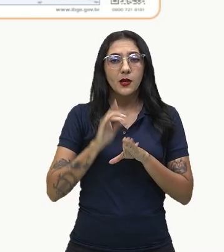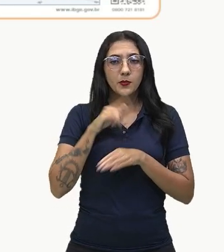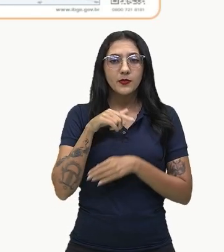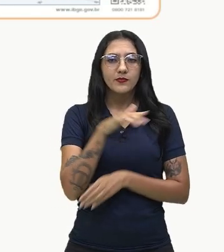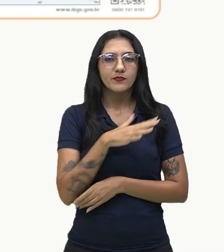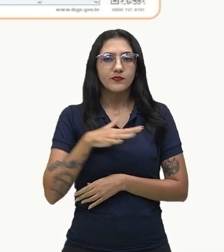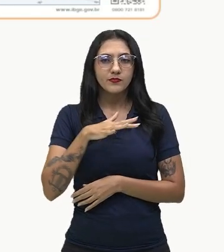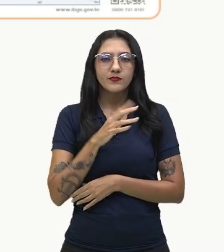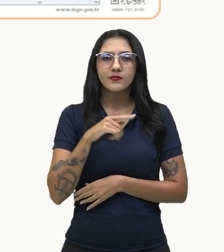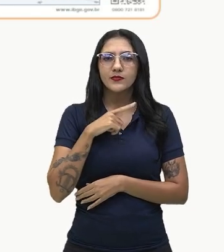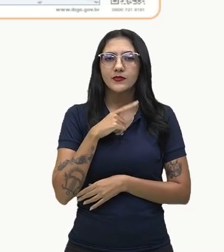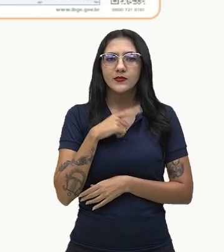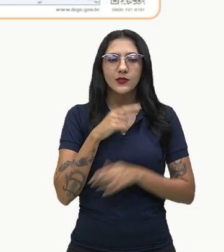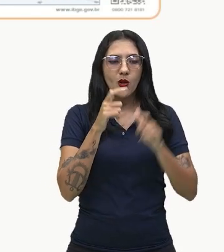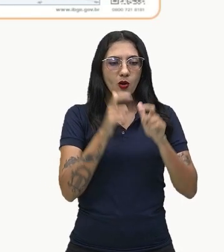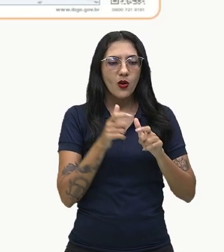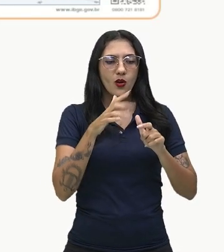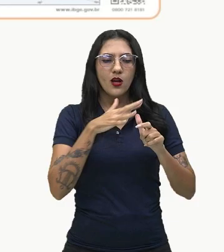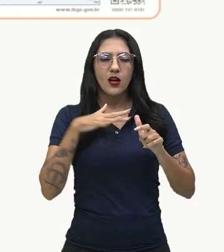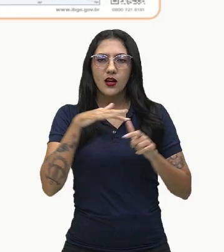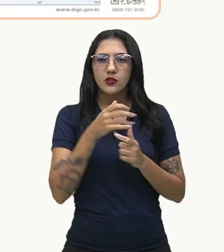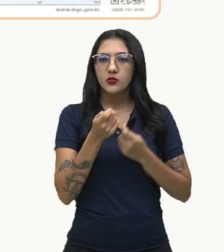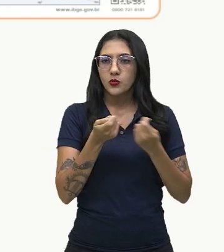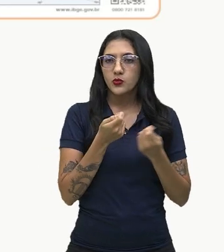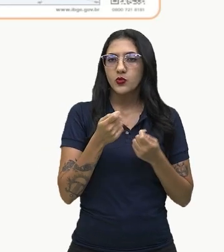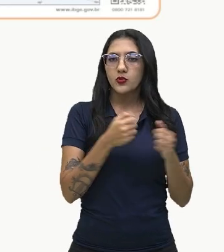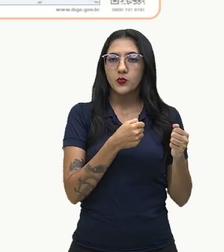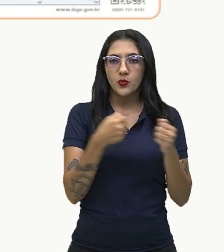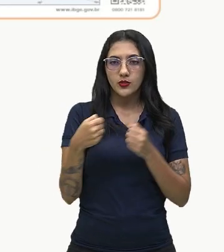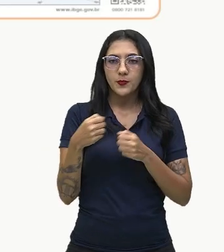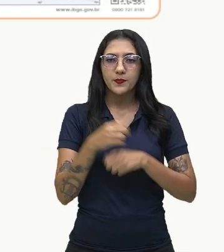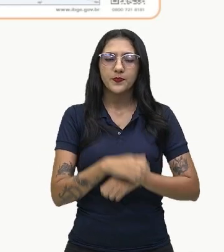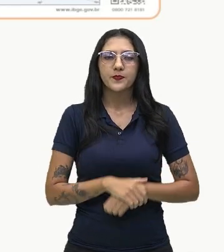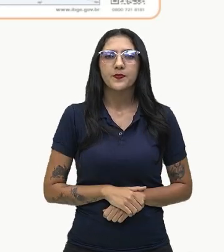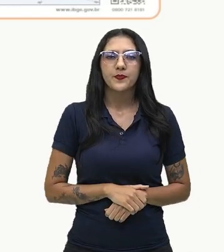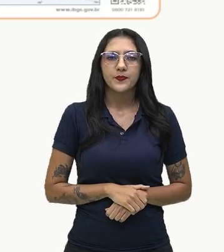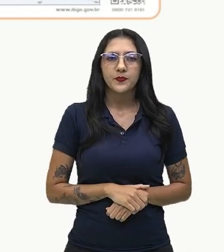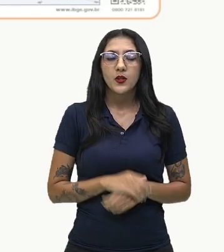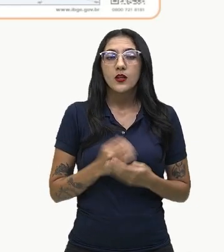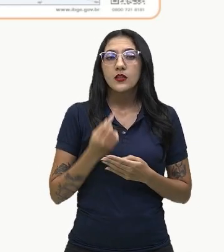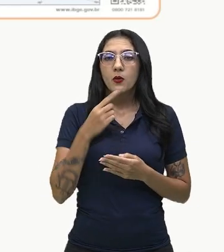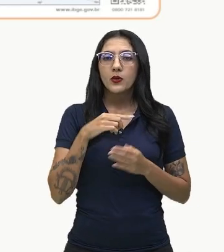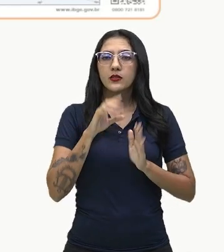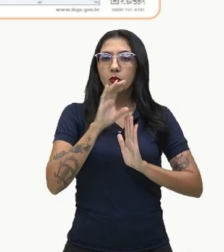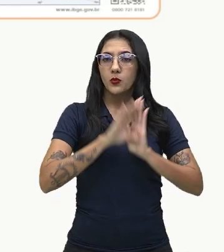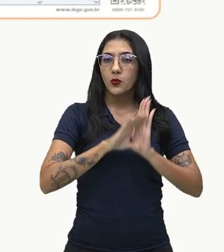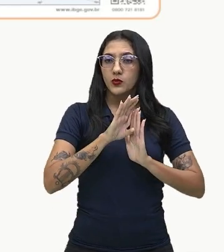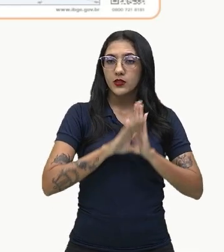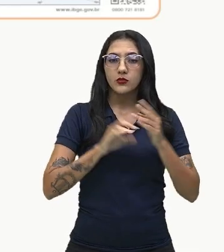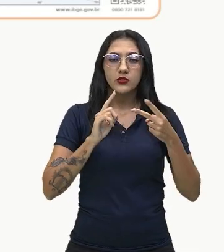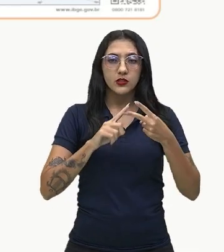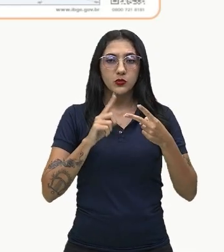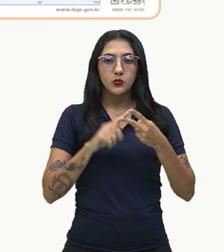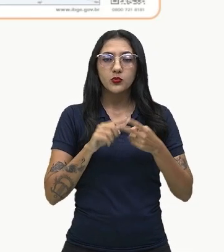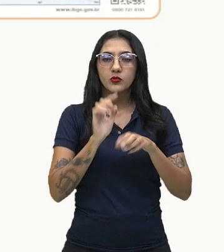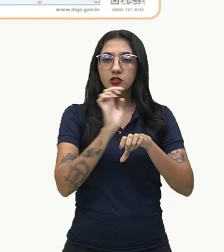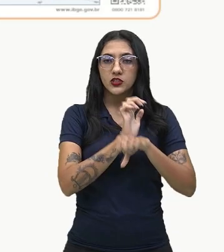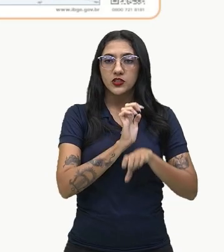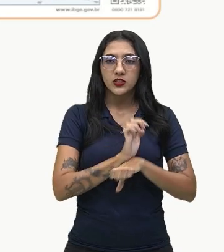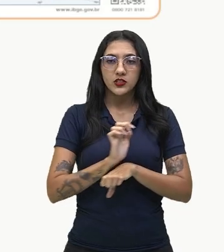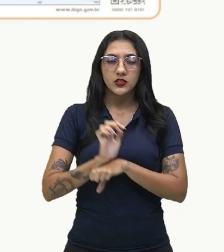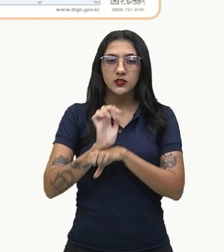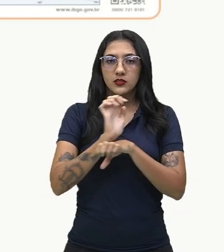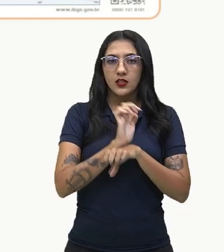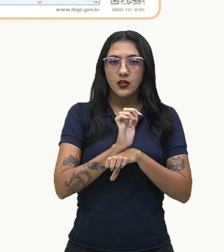a sua sede administrativa. Então esse é o conceito de estados, né? Então nós vamos ter essas